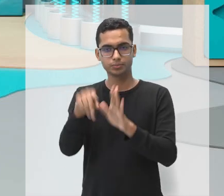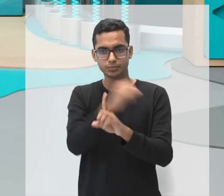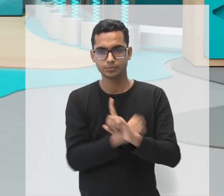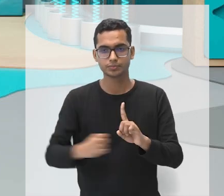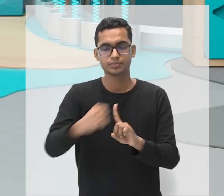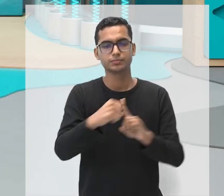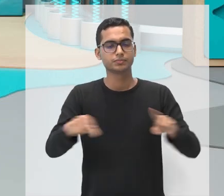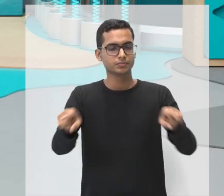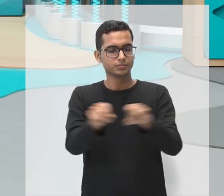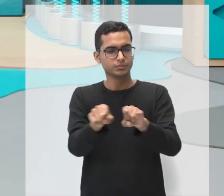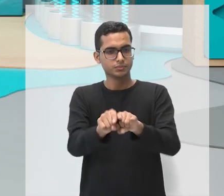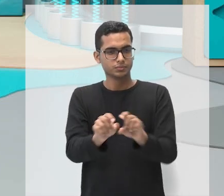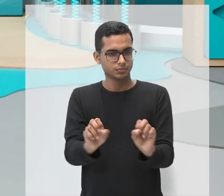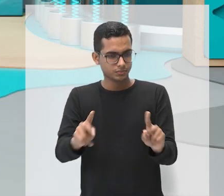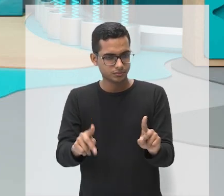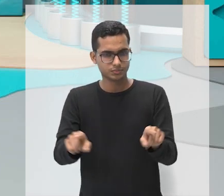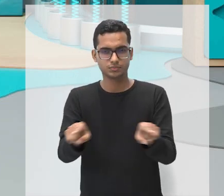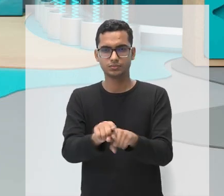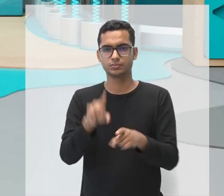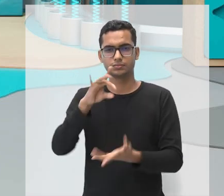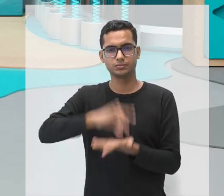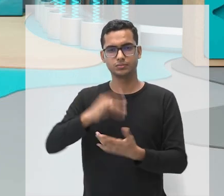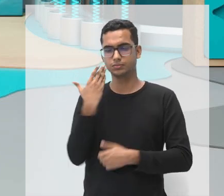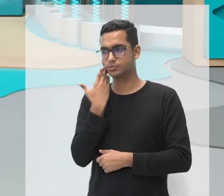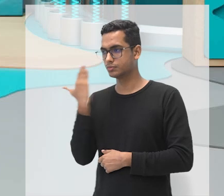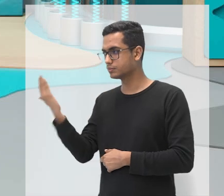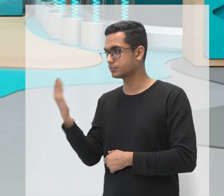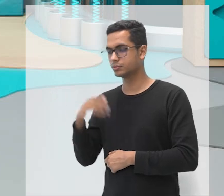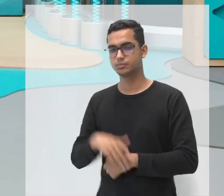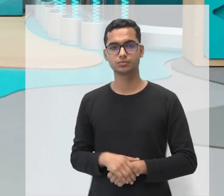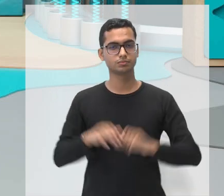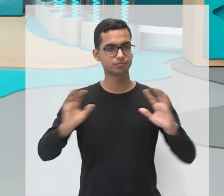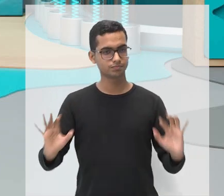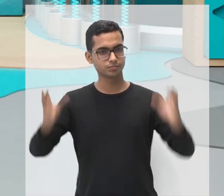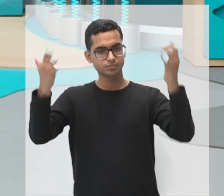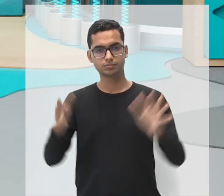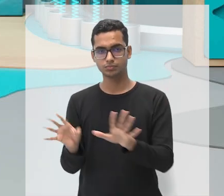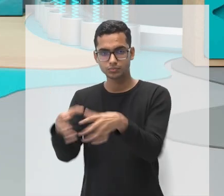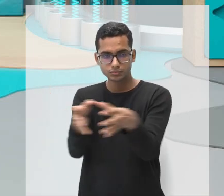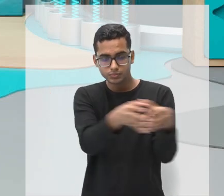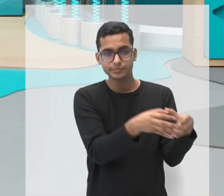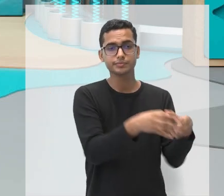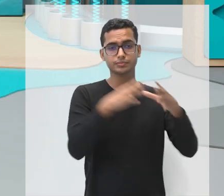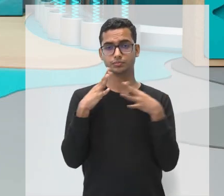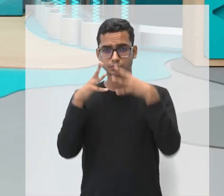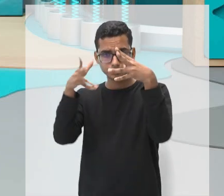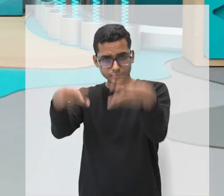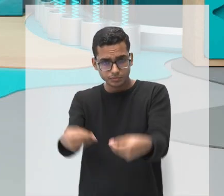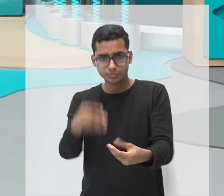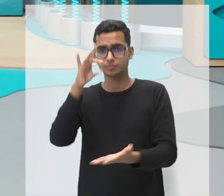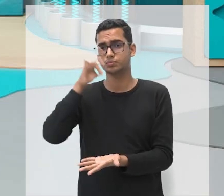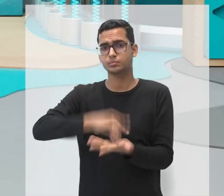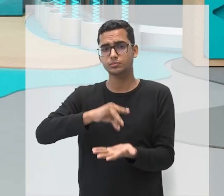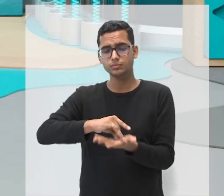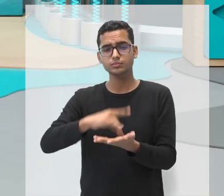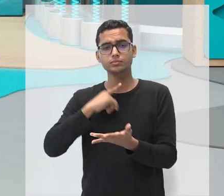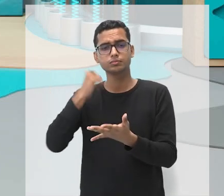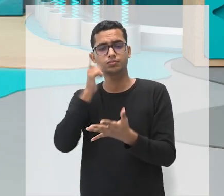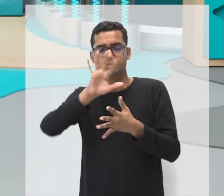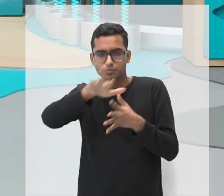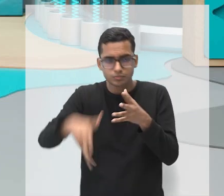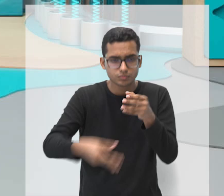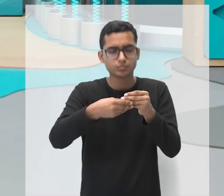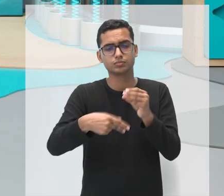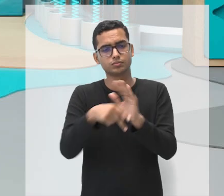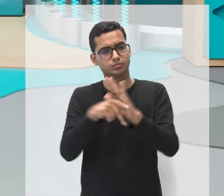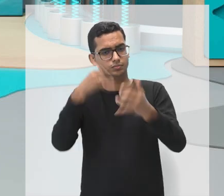social, ok? Isso por meio dos eventos, por equipe ali, em que todos contribuem